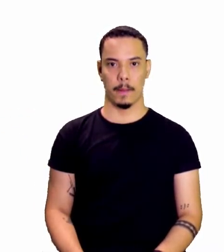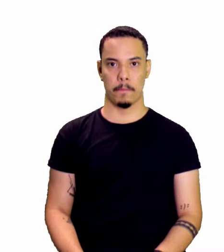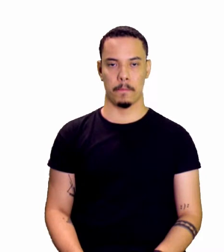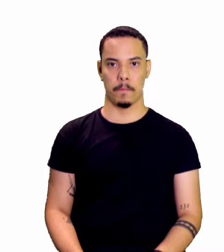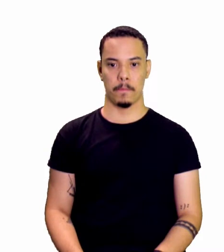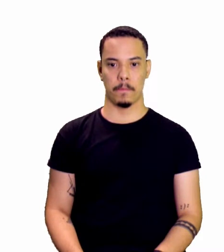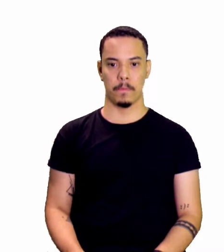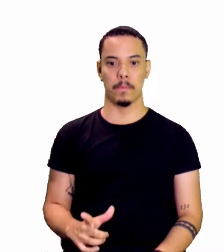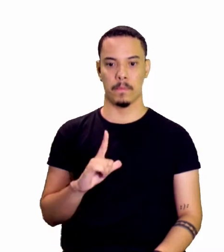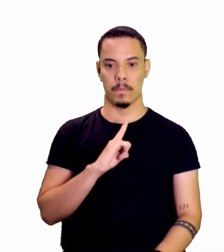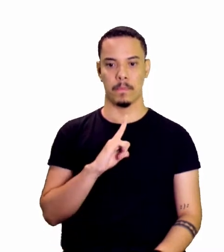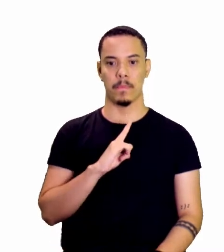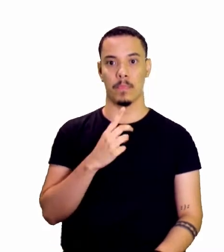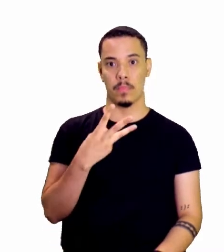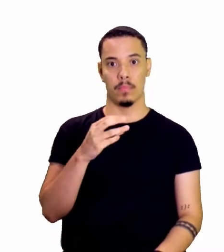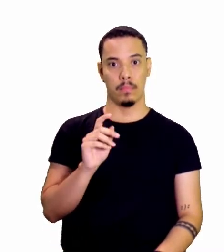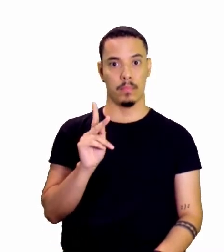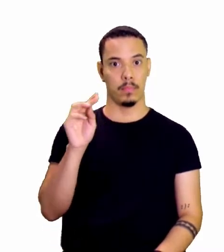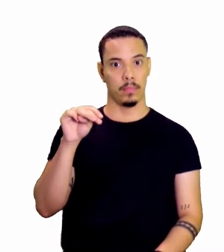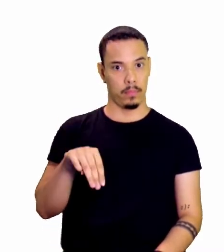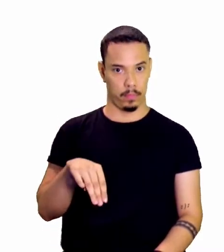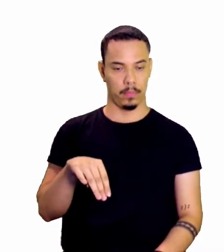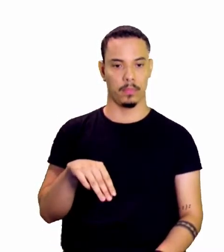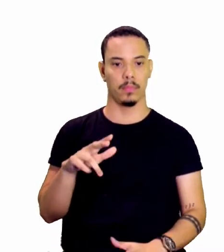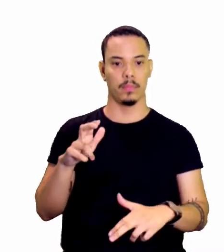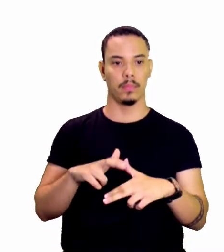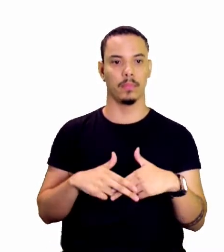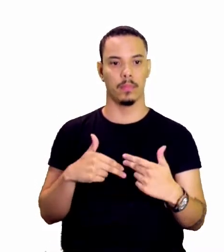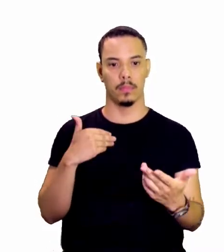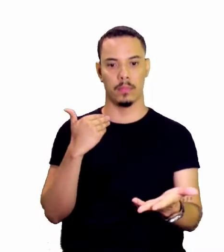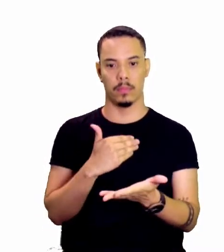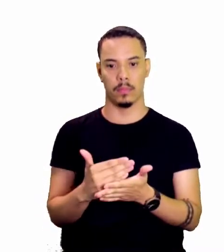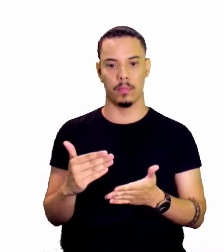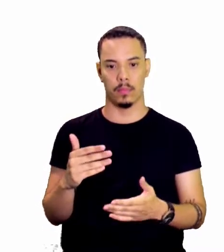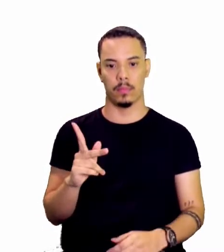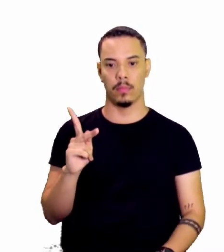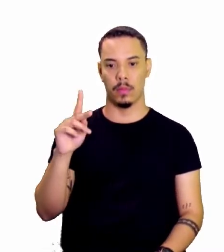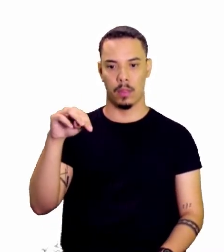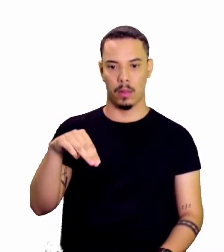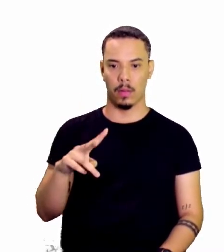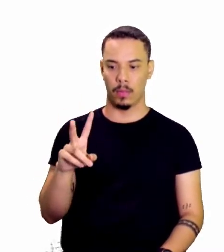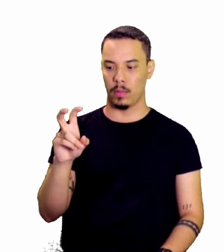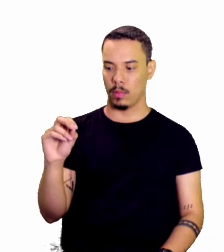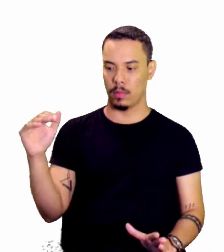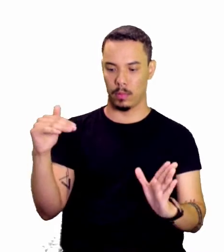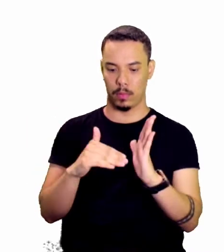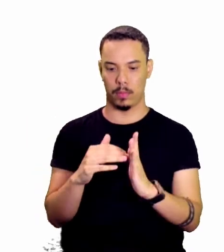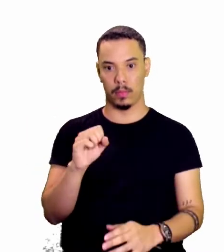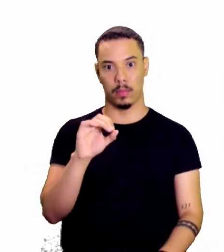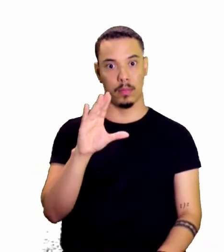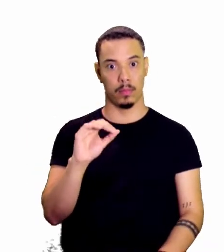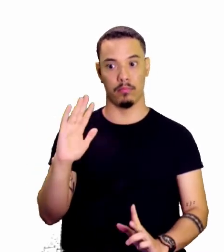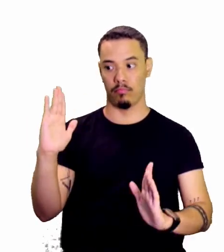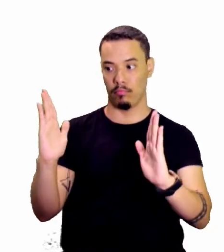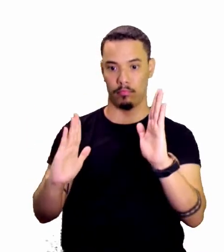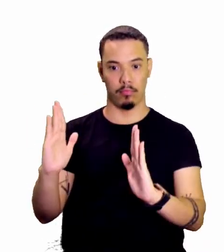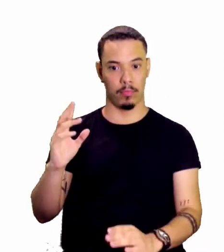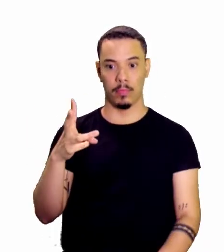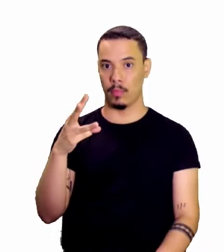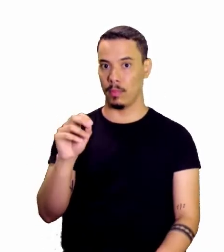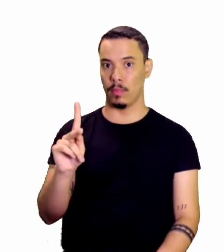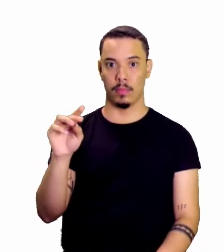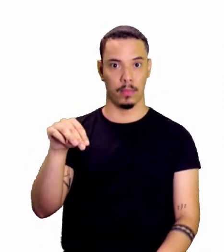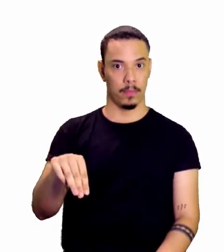Vale 30 quilômetros então ele saiu do quilômetro 50 foi até o quilômetro oitenta e a distância percorrida foi